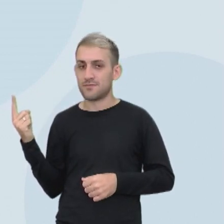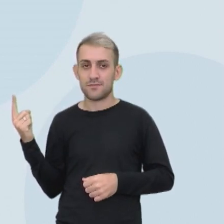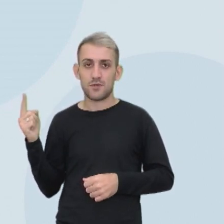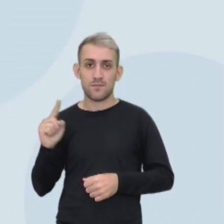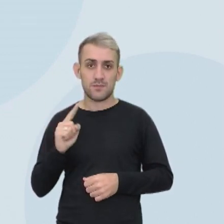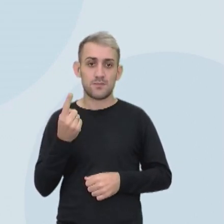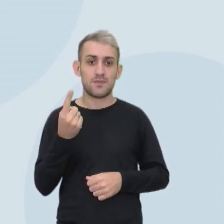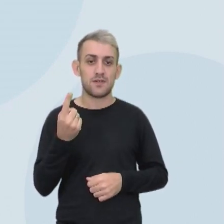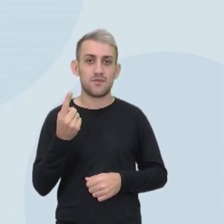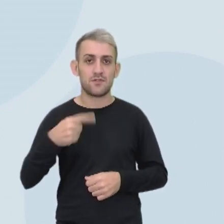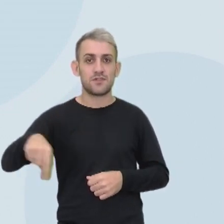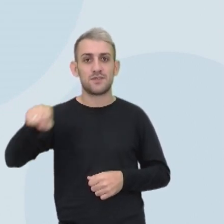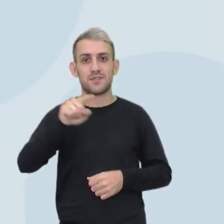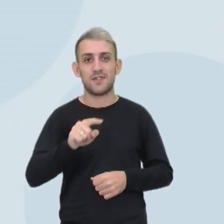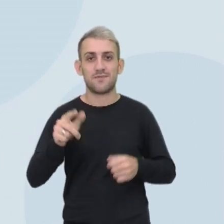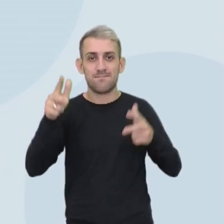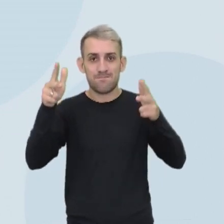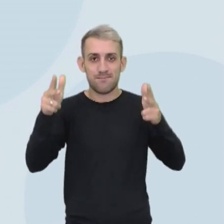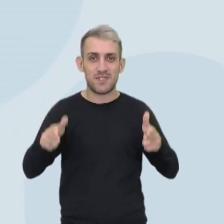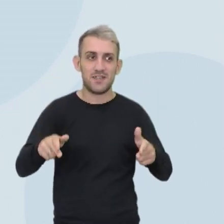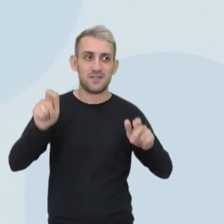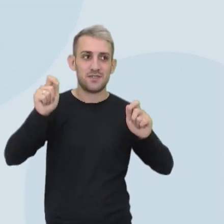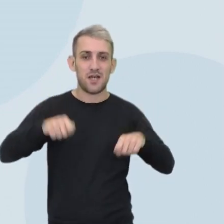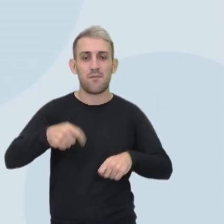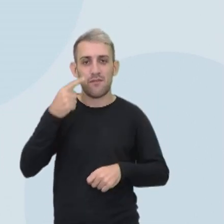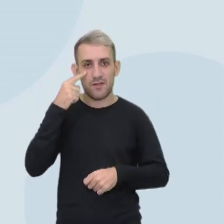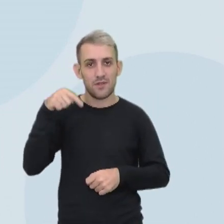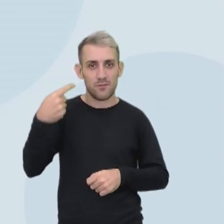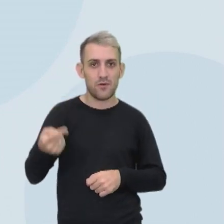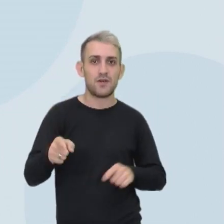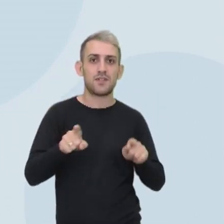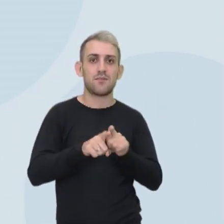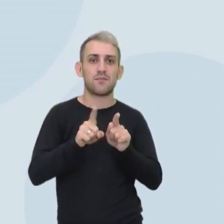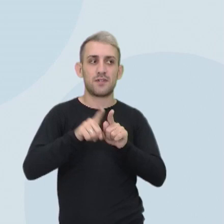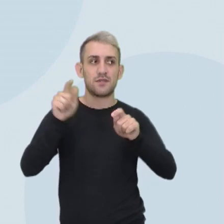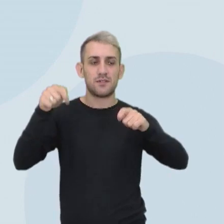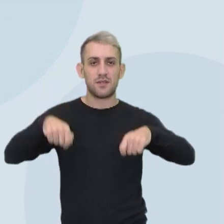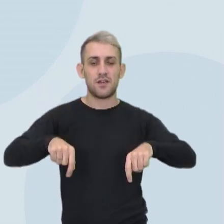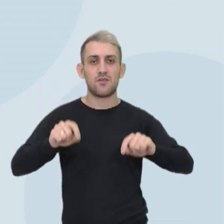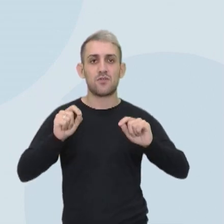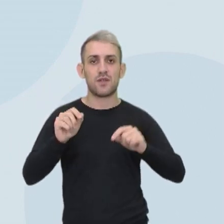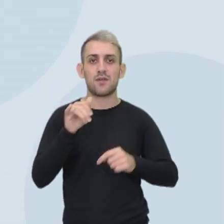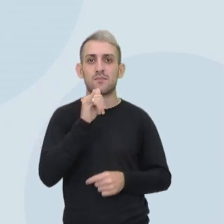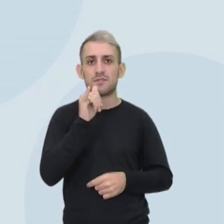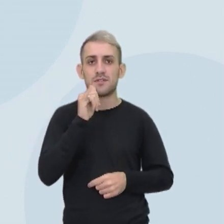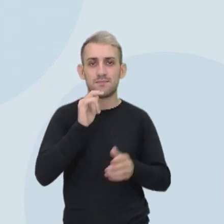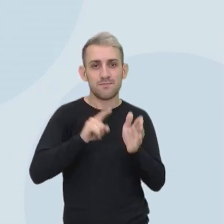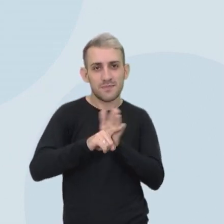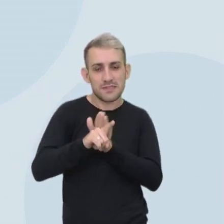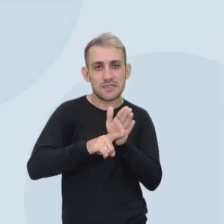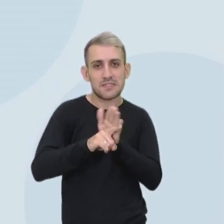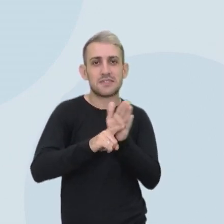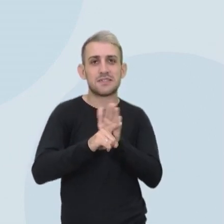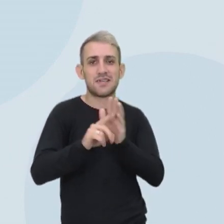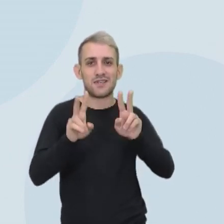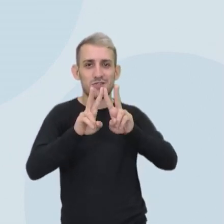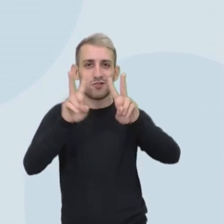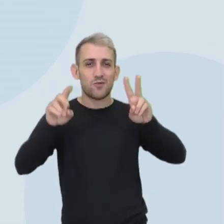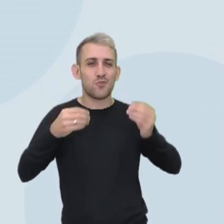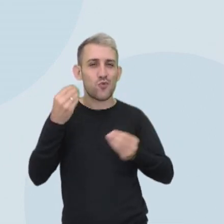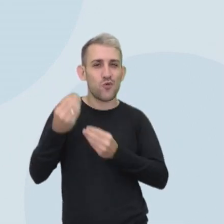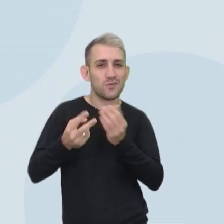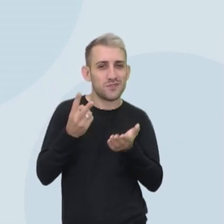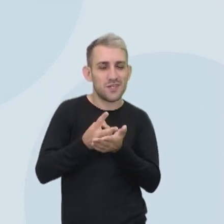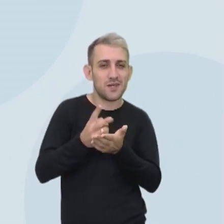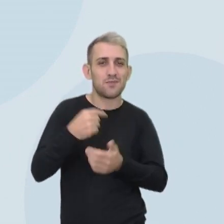primeiro, printem a tela, né, para vocês terem uma ideia, e depois poder dar uma pesquisada, né, tal, como sempre a